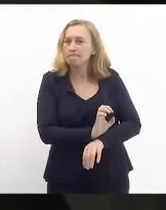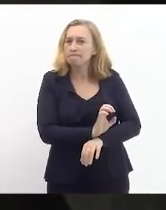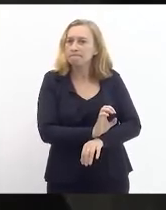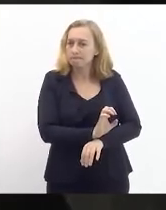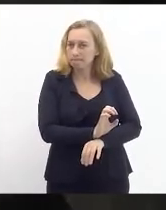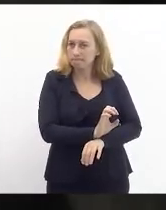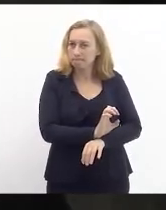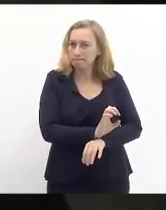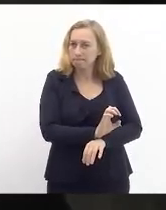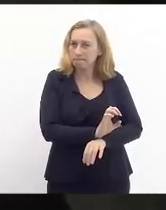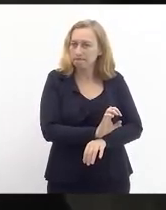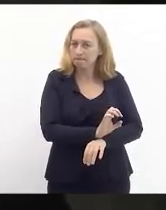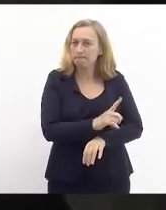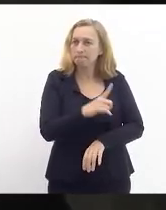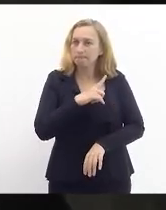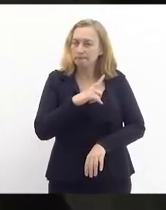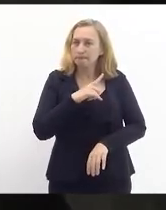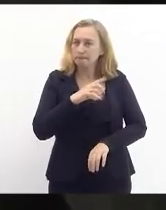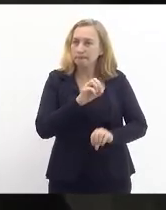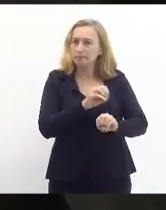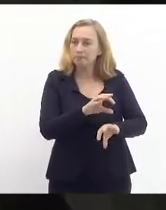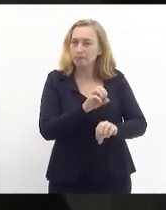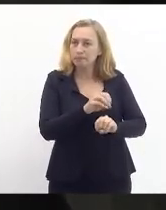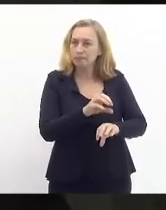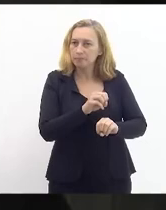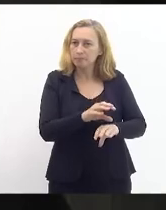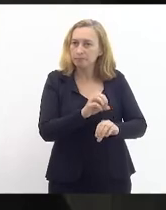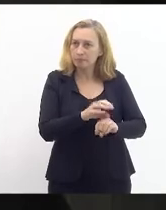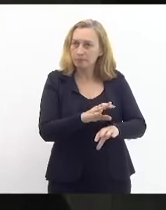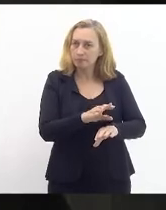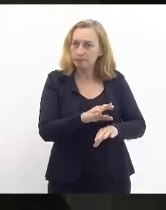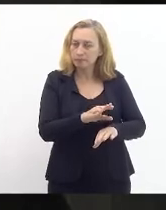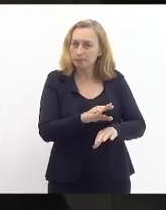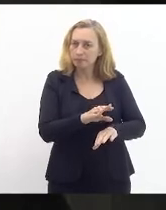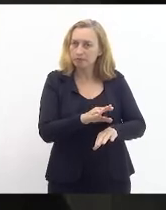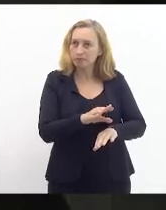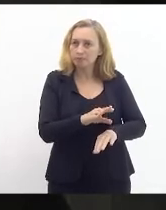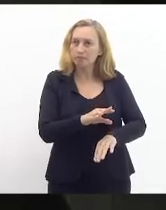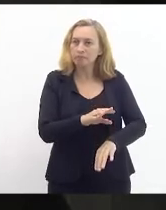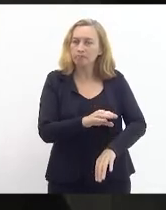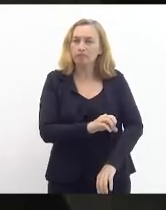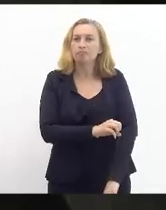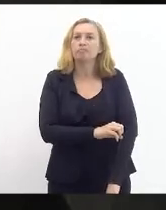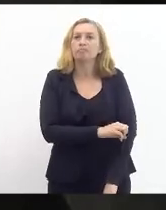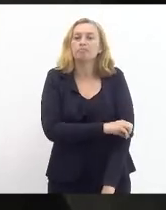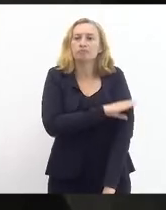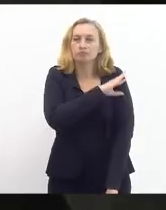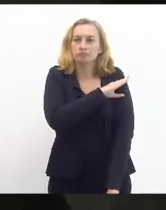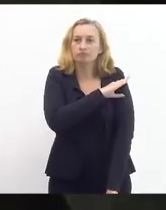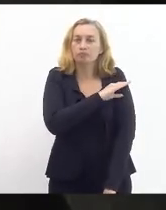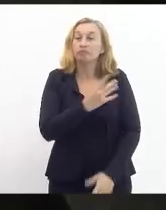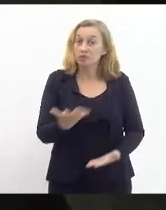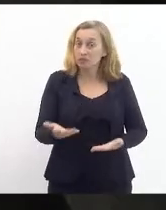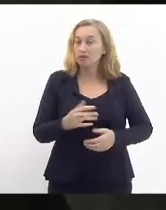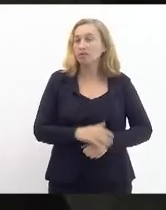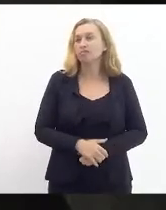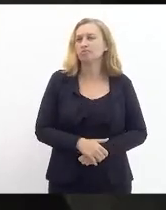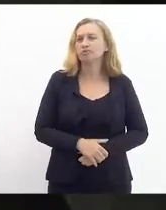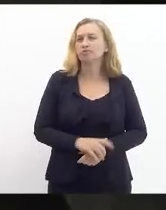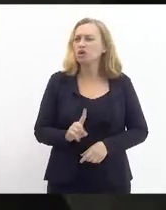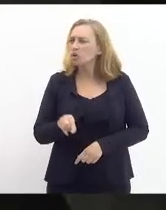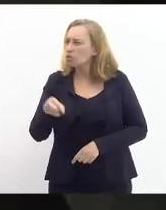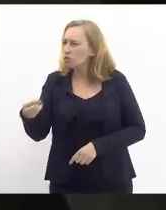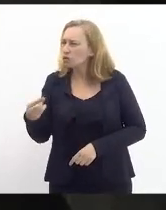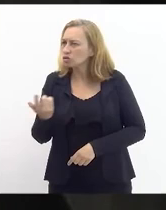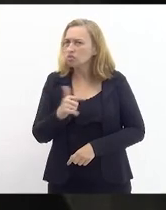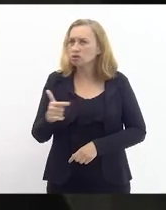fundamental empurrando goela abaixo de municípios municípios que podiam receber que tinham se planejado para municipalização de escolas e